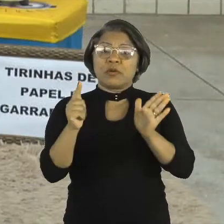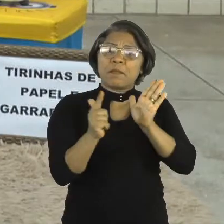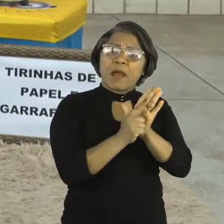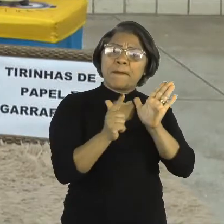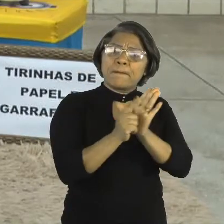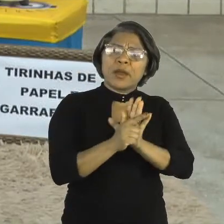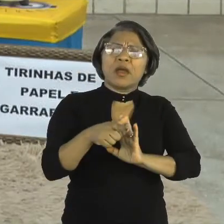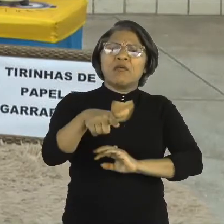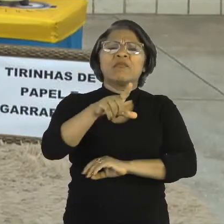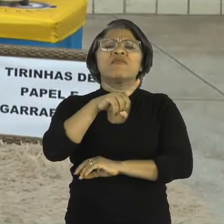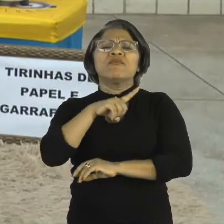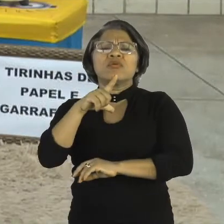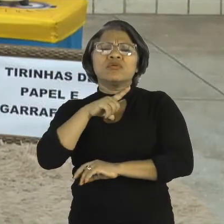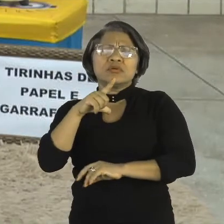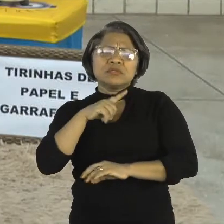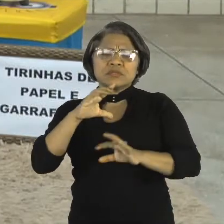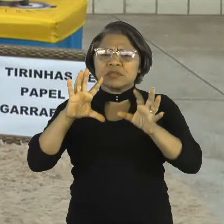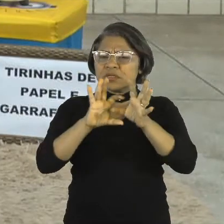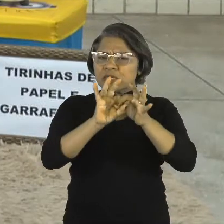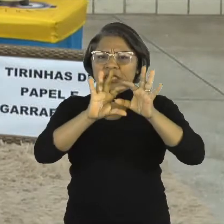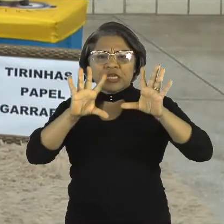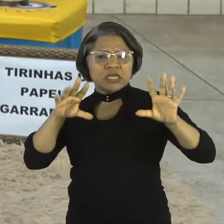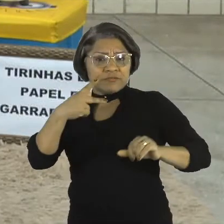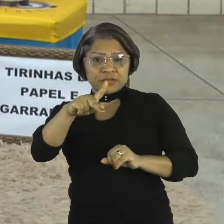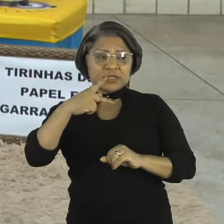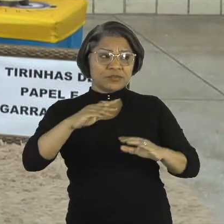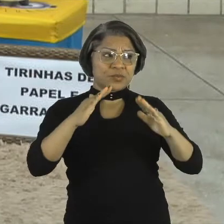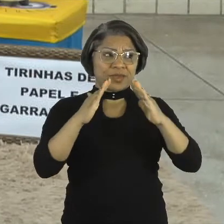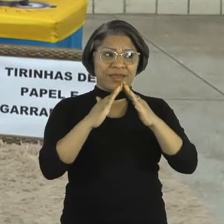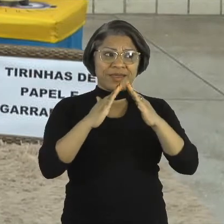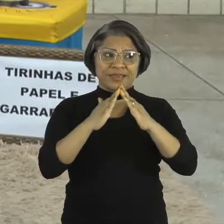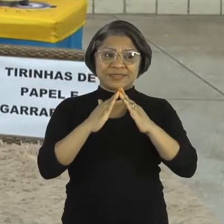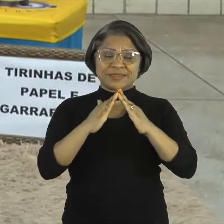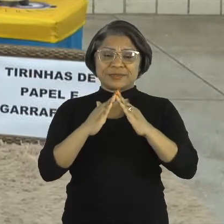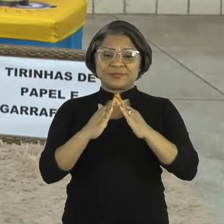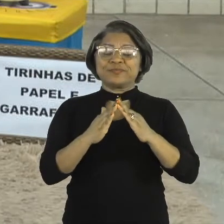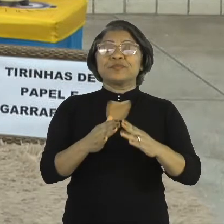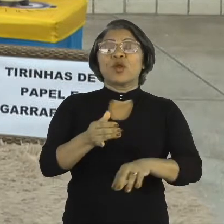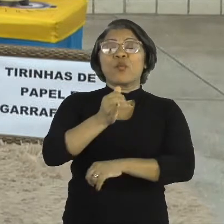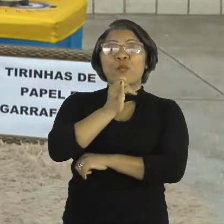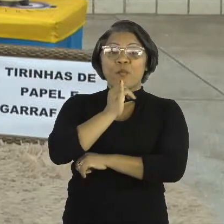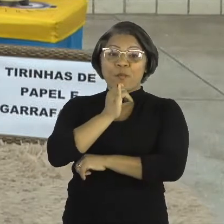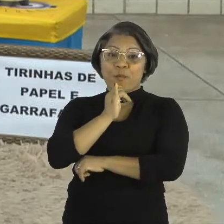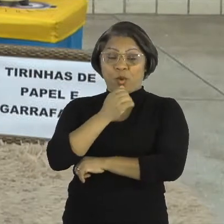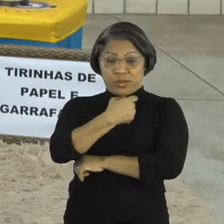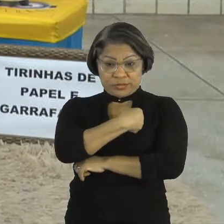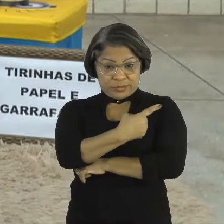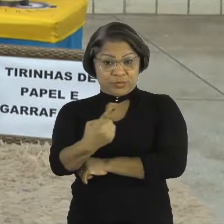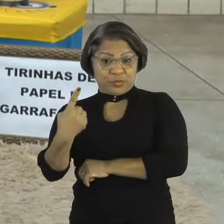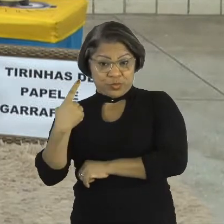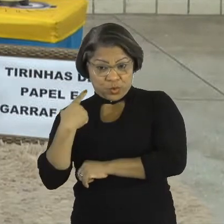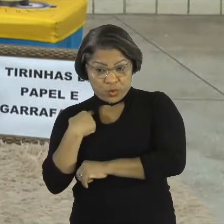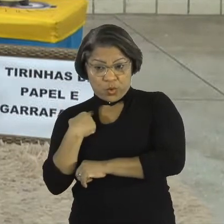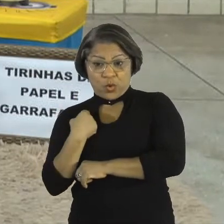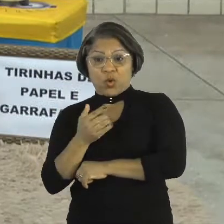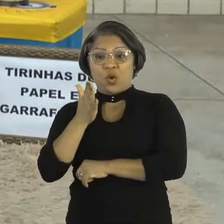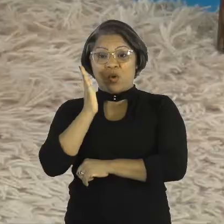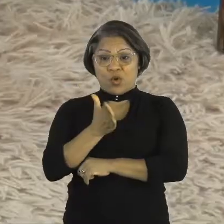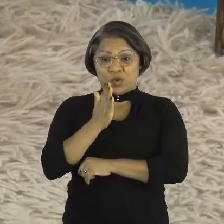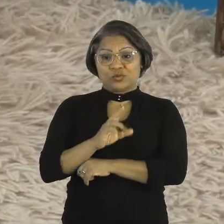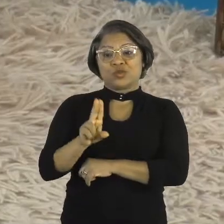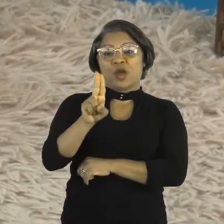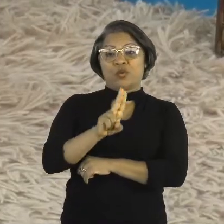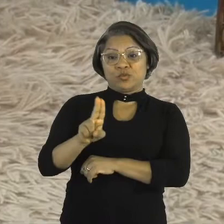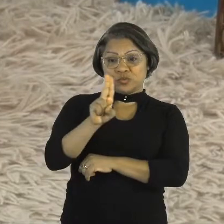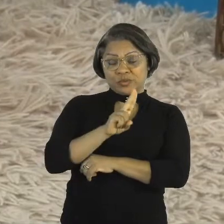tiver disponível aí na sua casa. Como, por exemplo, nós aqui utilizamos alguns exemplos aqui para